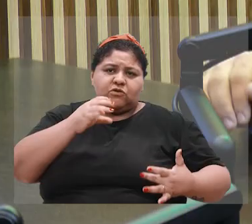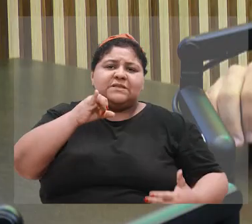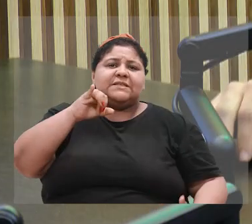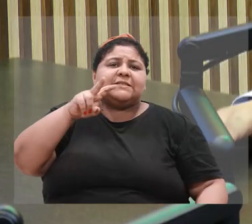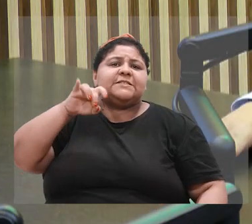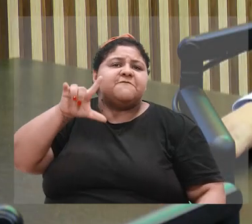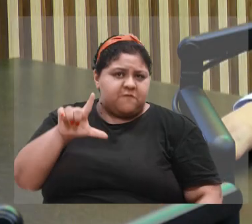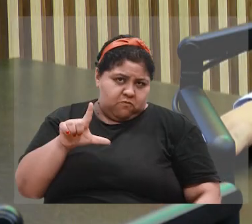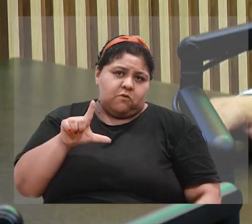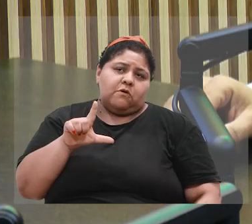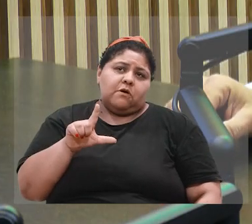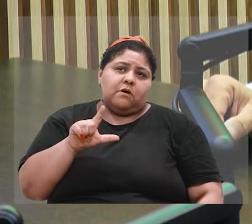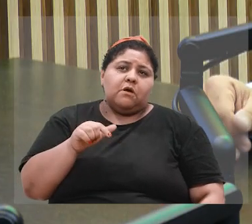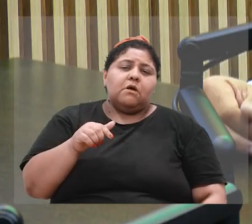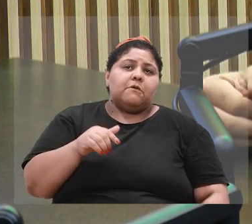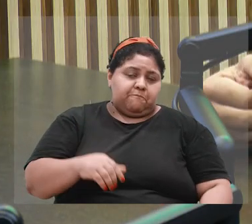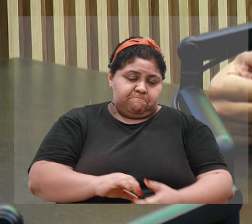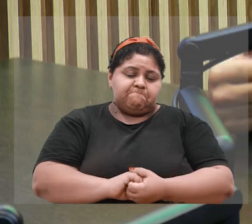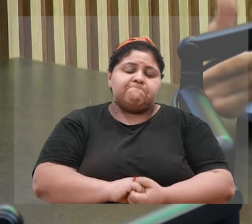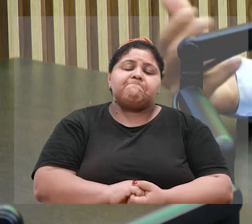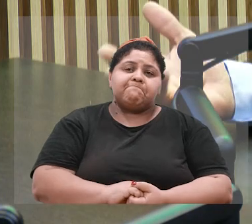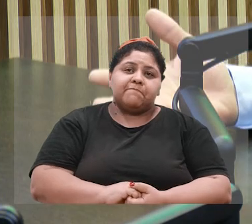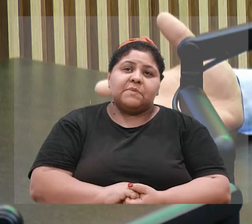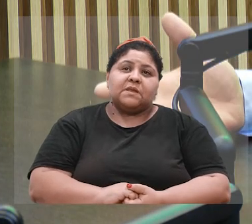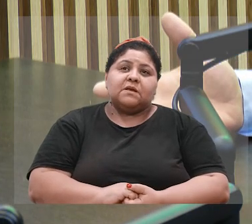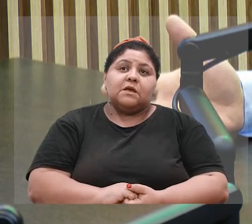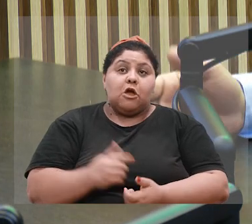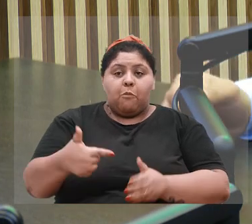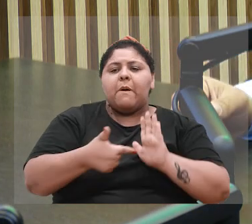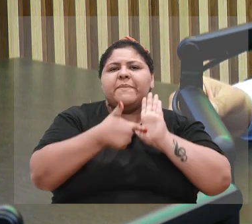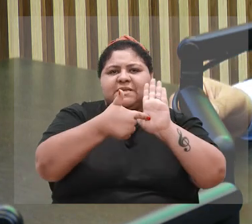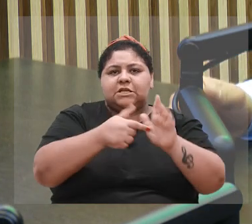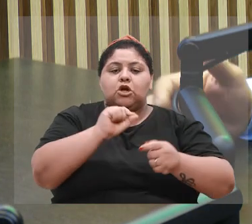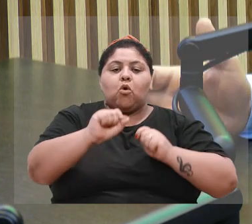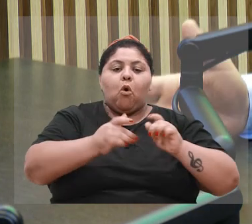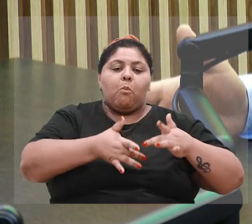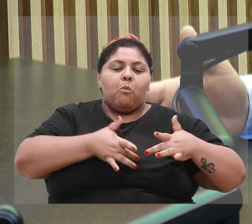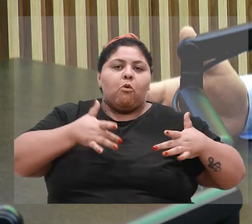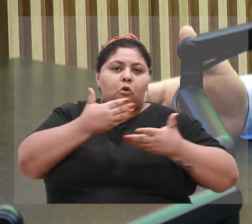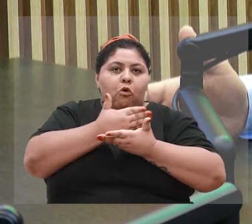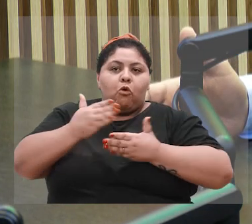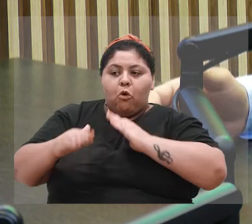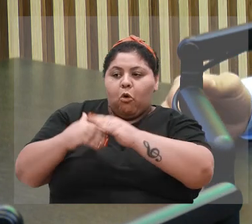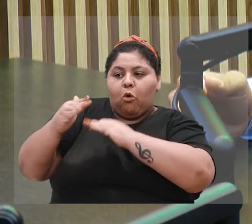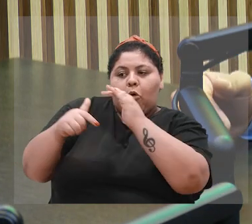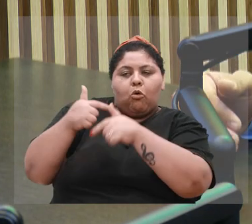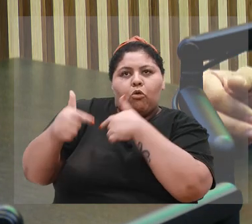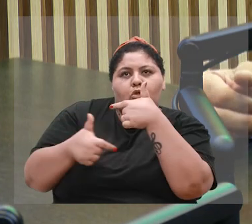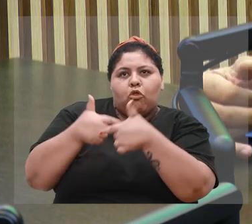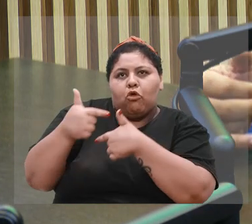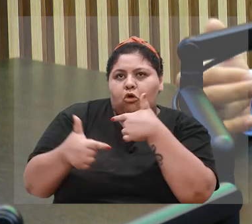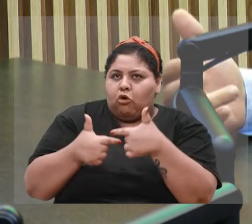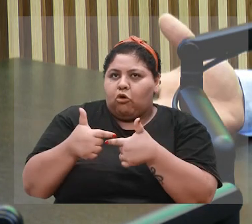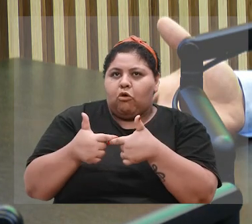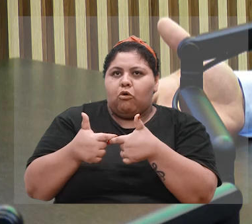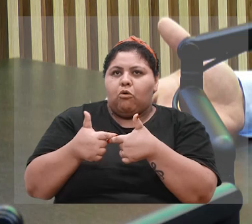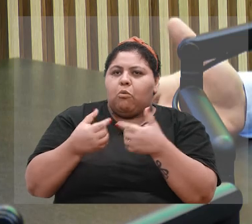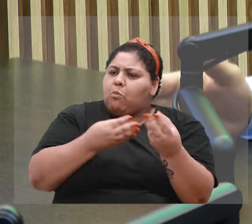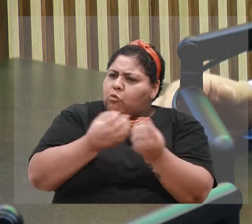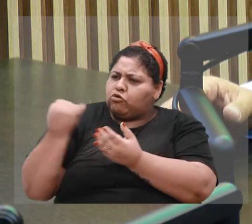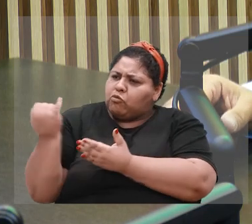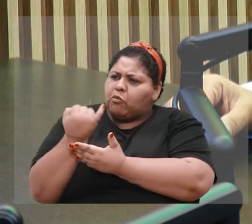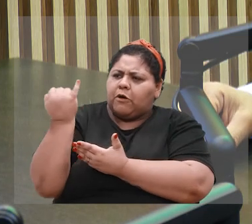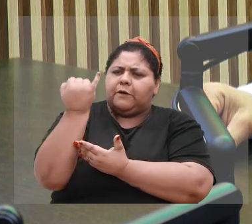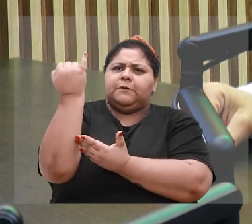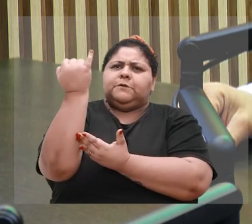militar, eu estava como voluntário. Me apresentei como voluntário. Claro. E nós começamos a desenvolver um trabalho muito gratificante. Então, ao longo daquela época,